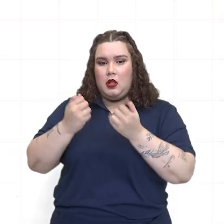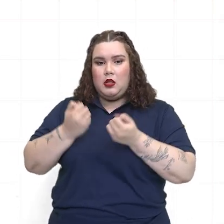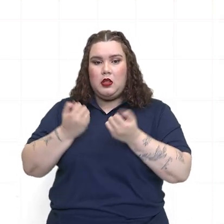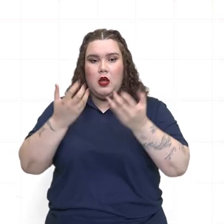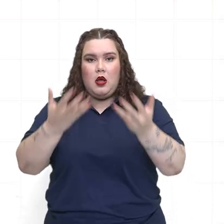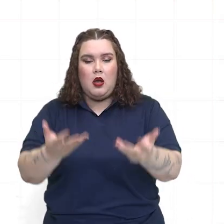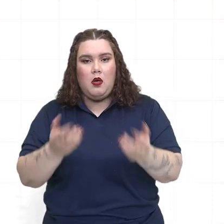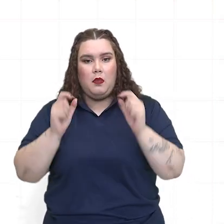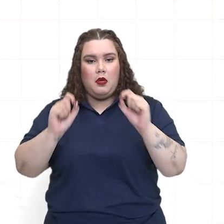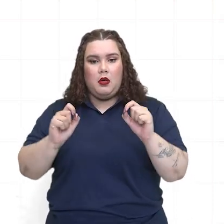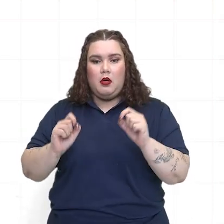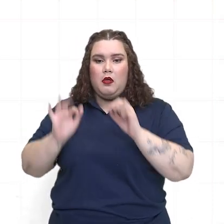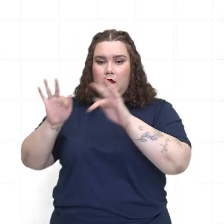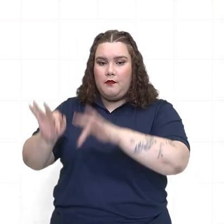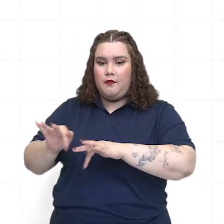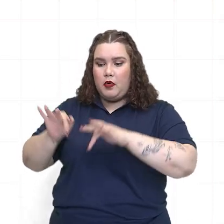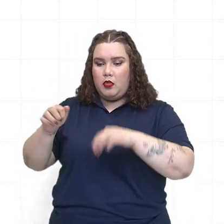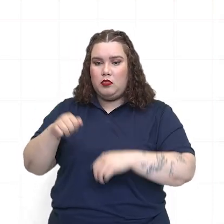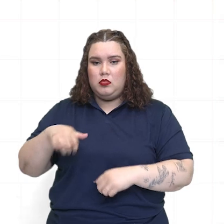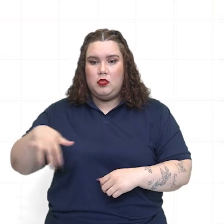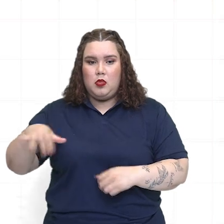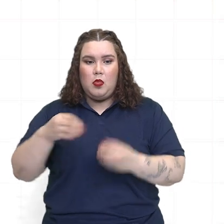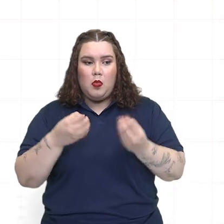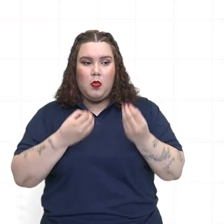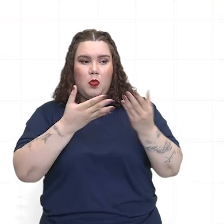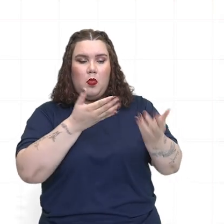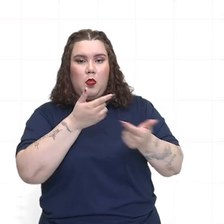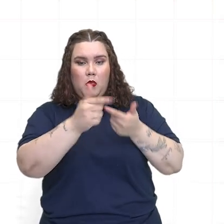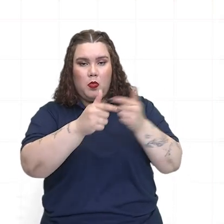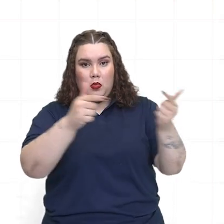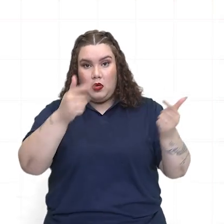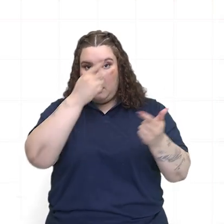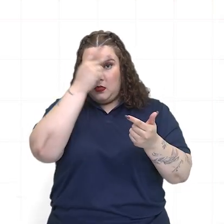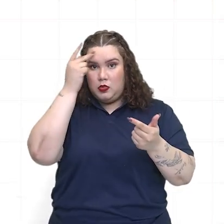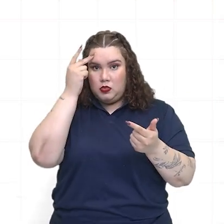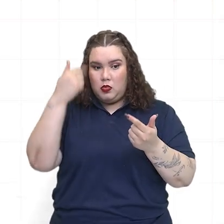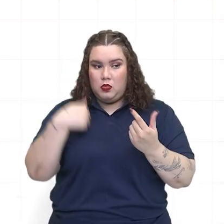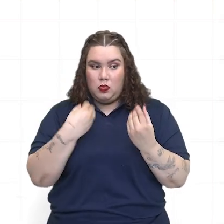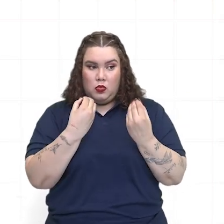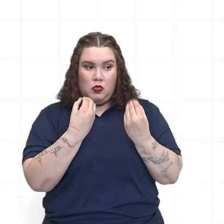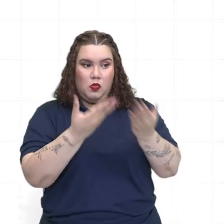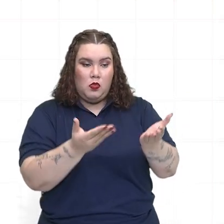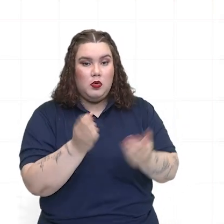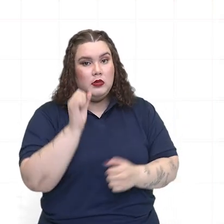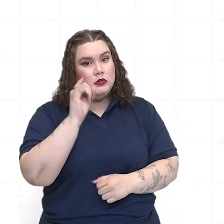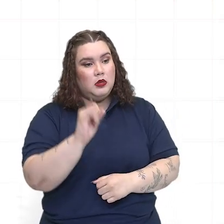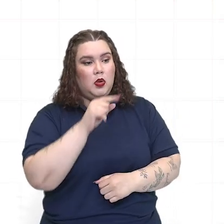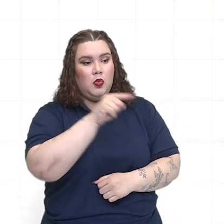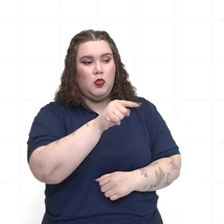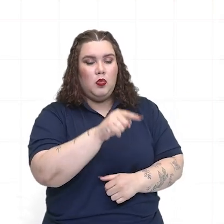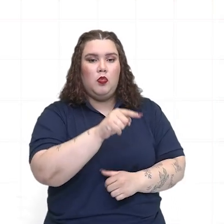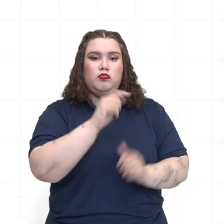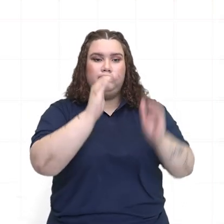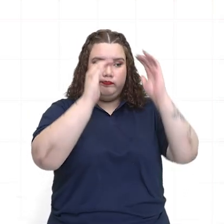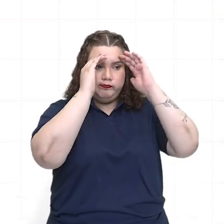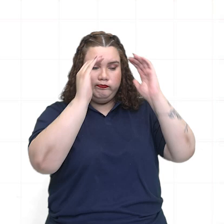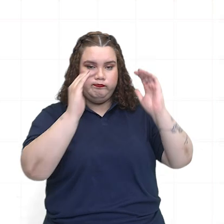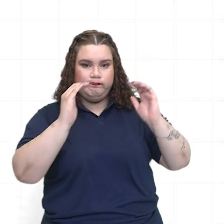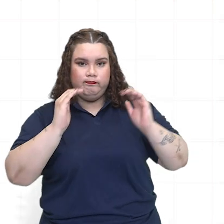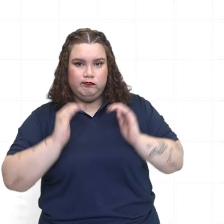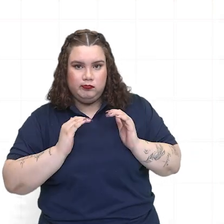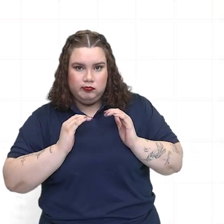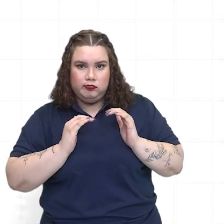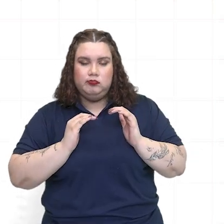doando feudos, né, a outros em troca de lealdade e submissão.